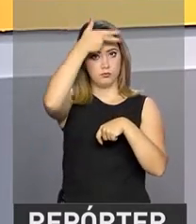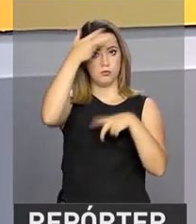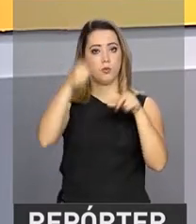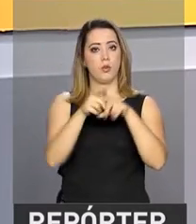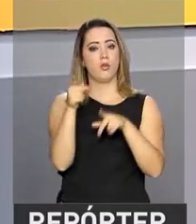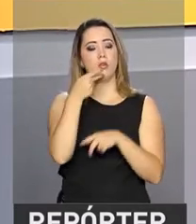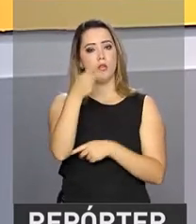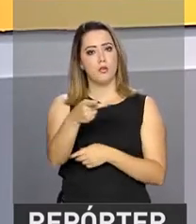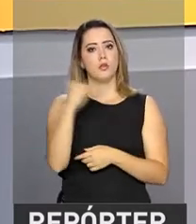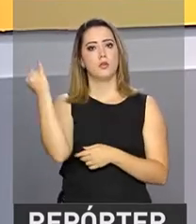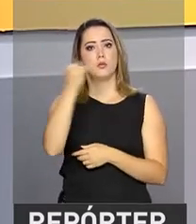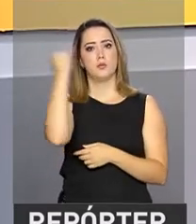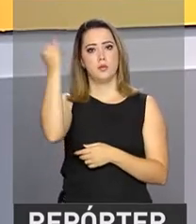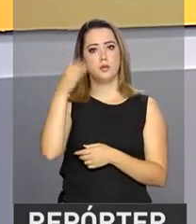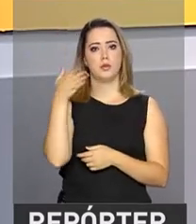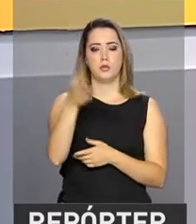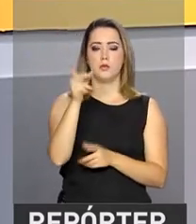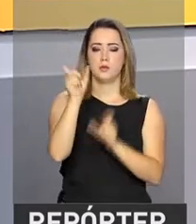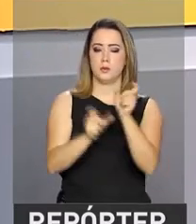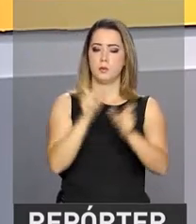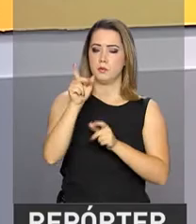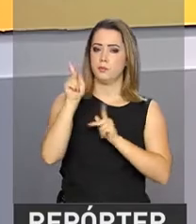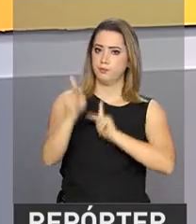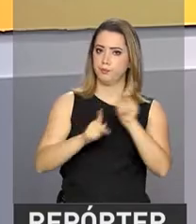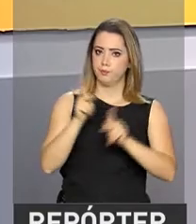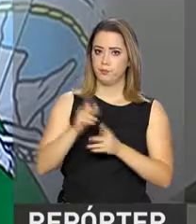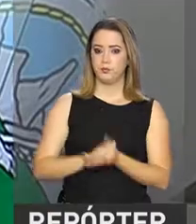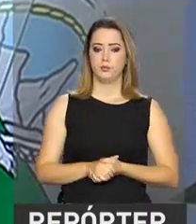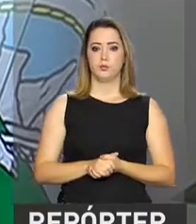ressaltou os benefícios para a população